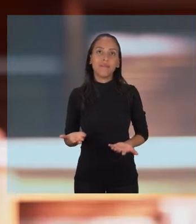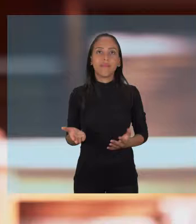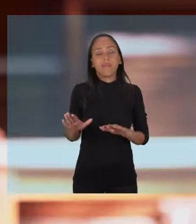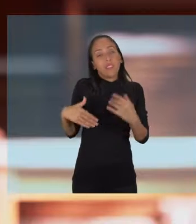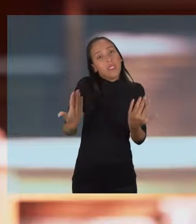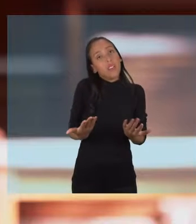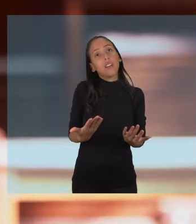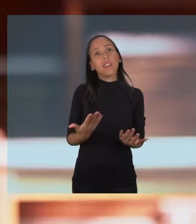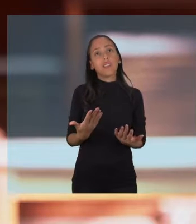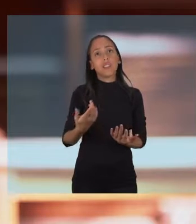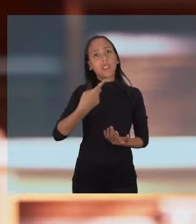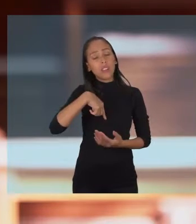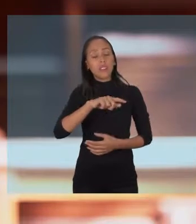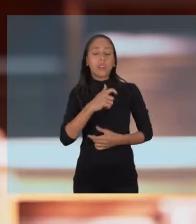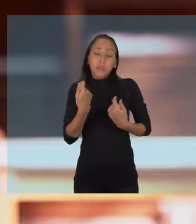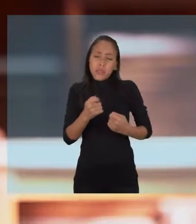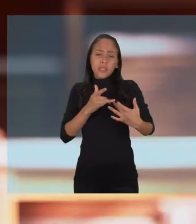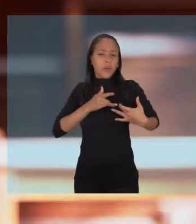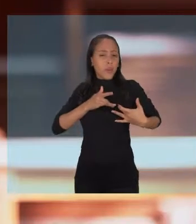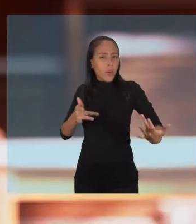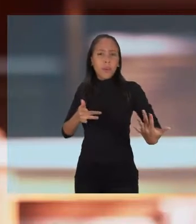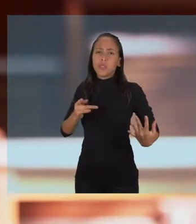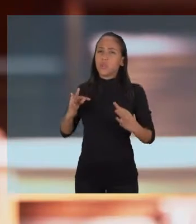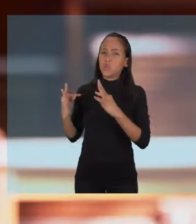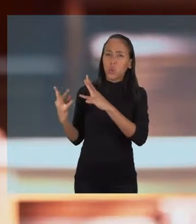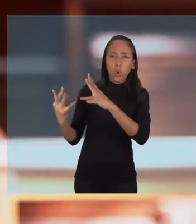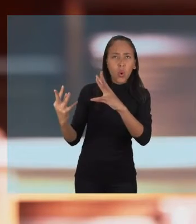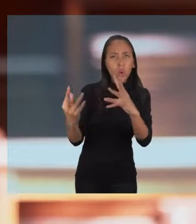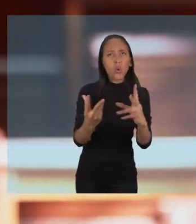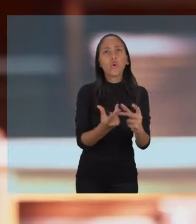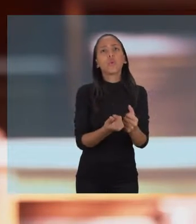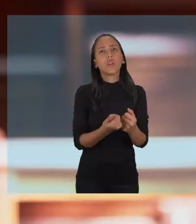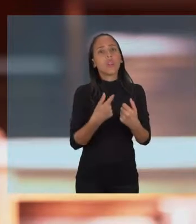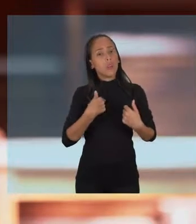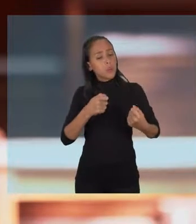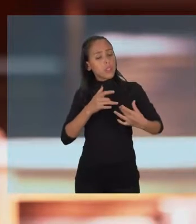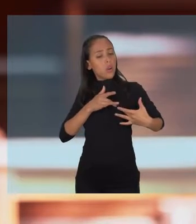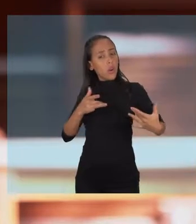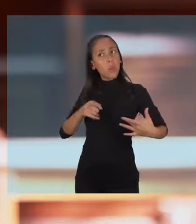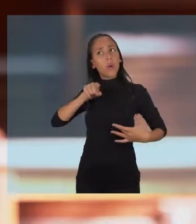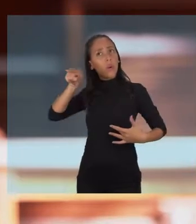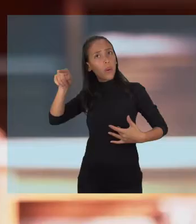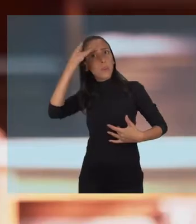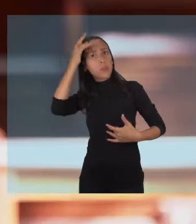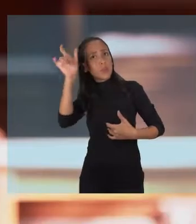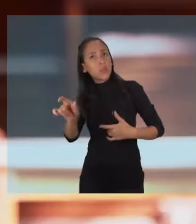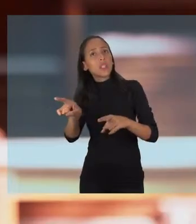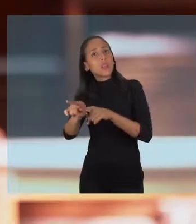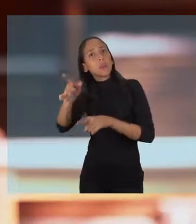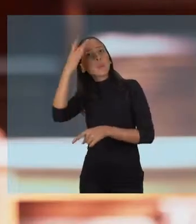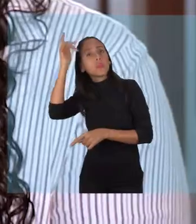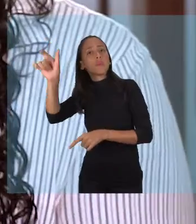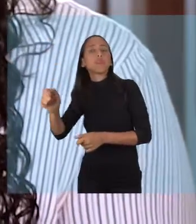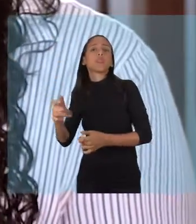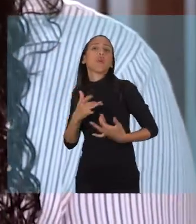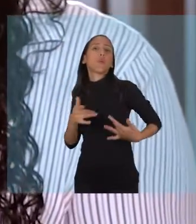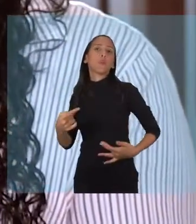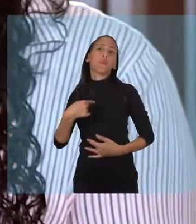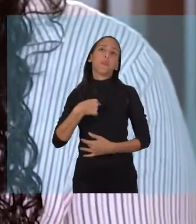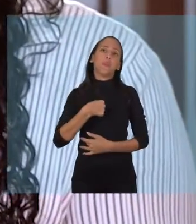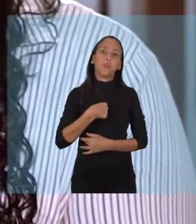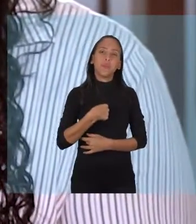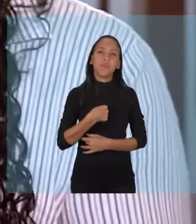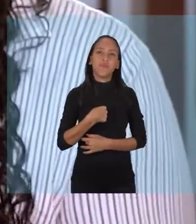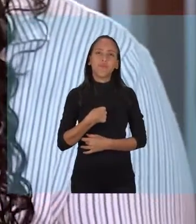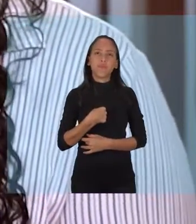Então, a gente precisa ter compaixão com todo mundo, né? Eu ter compaixão com ela e ela ter compaixão comigo. Essas